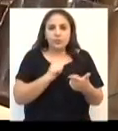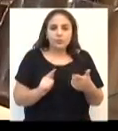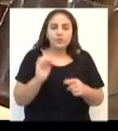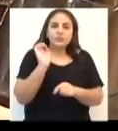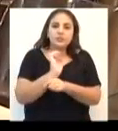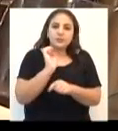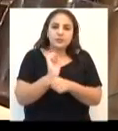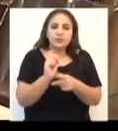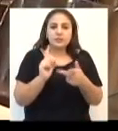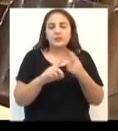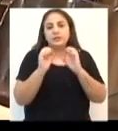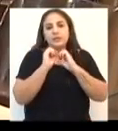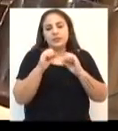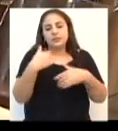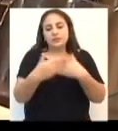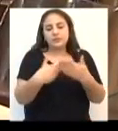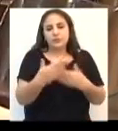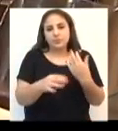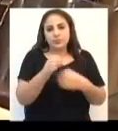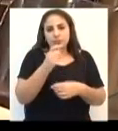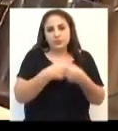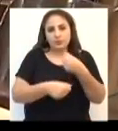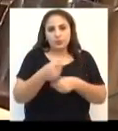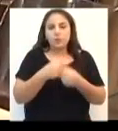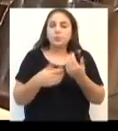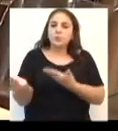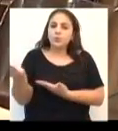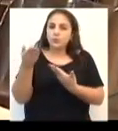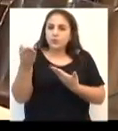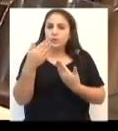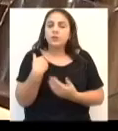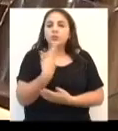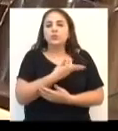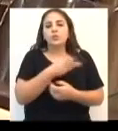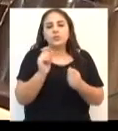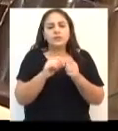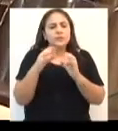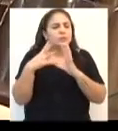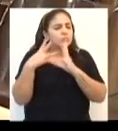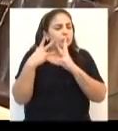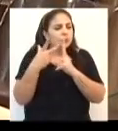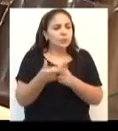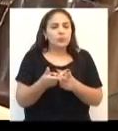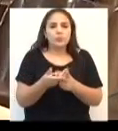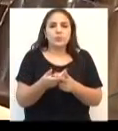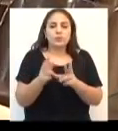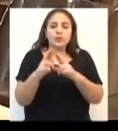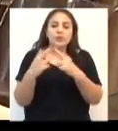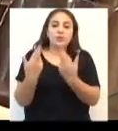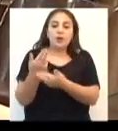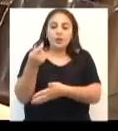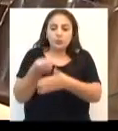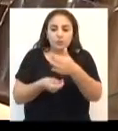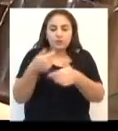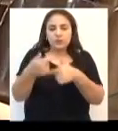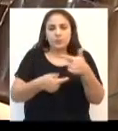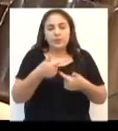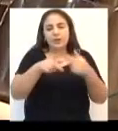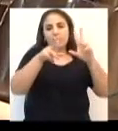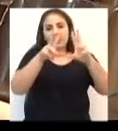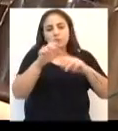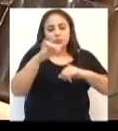de Desenvolvimento Econômico será convidado, enfim, nós vamos reunir todos os atores que estão trabalhando no